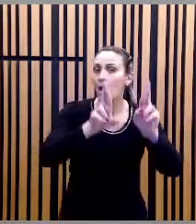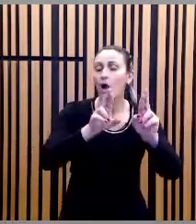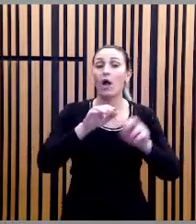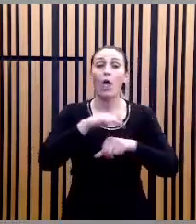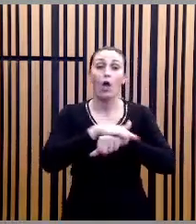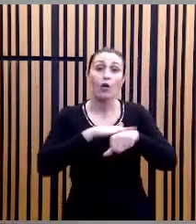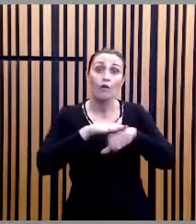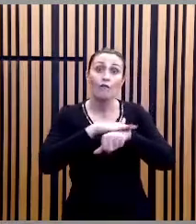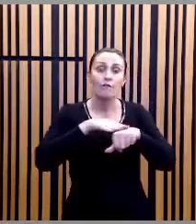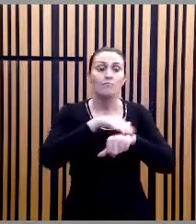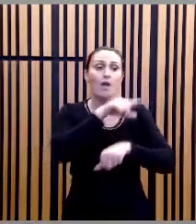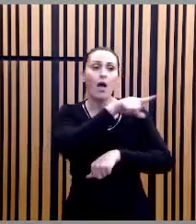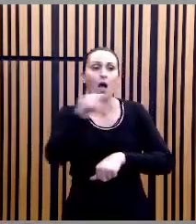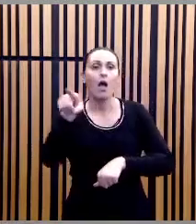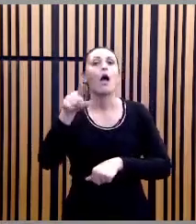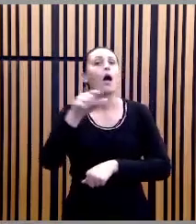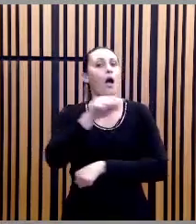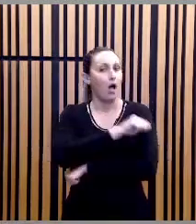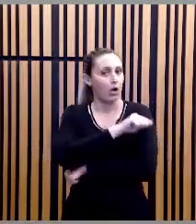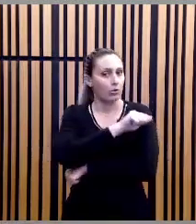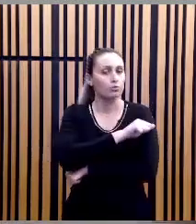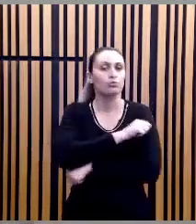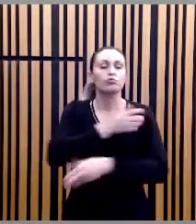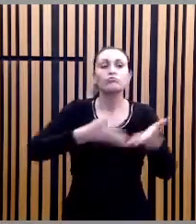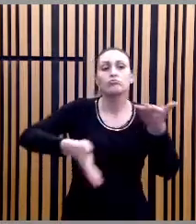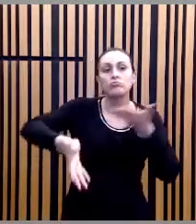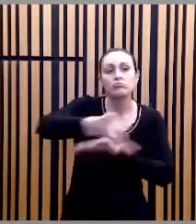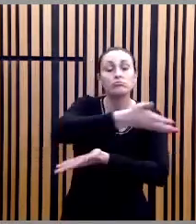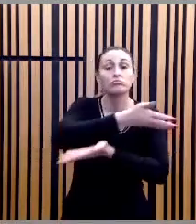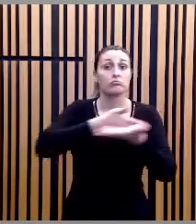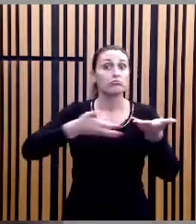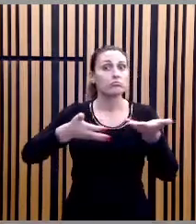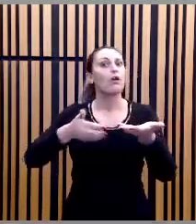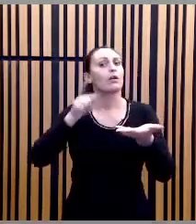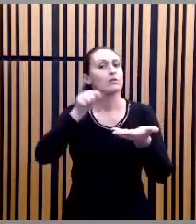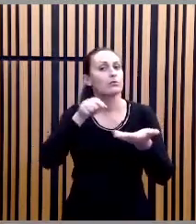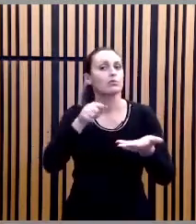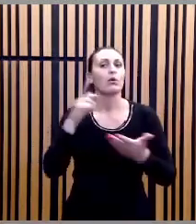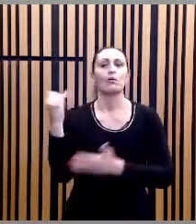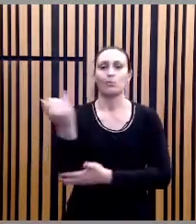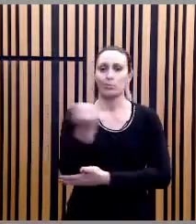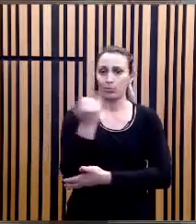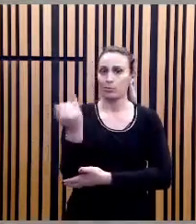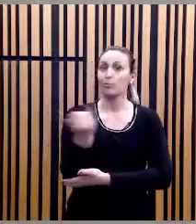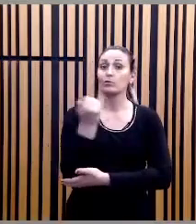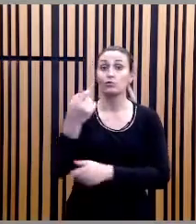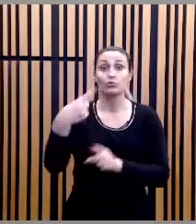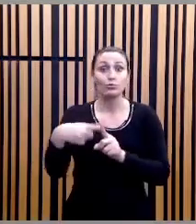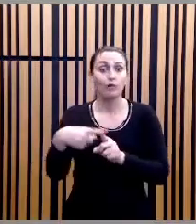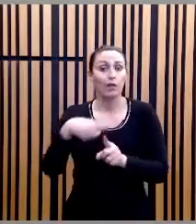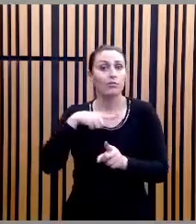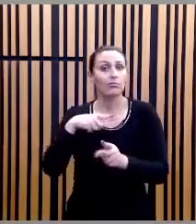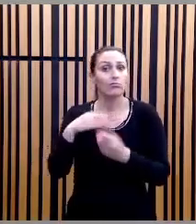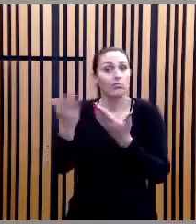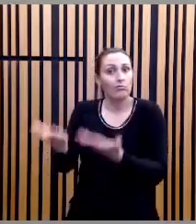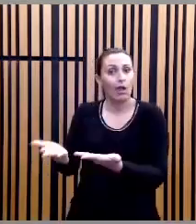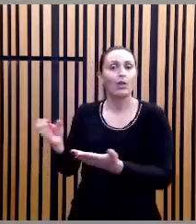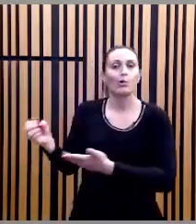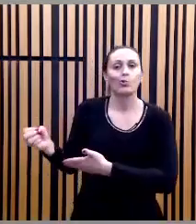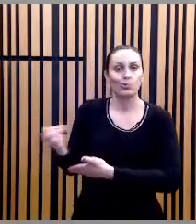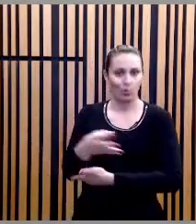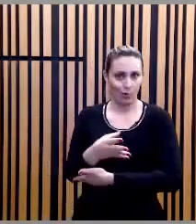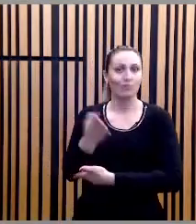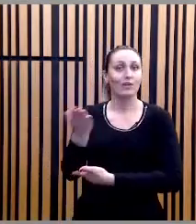com os alunos sobre o mercado. Então a gente tem essas interações, pessoal, porque a gente tem esse ambiente de